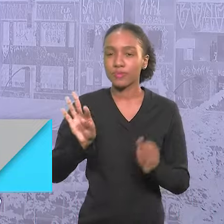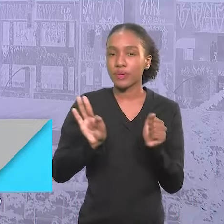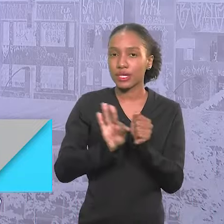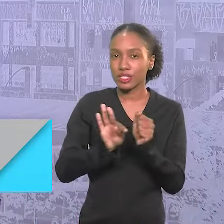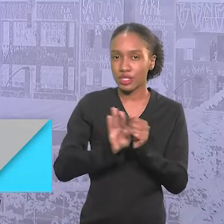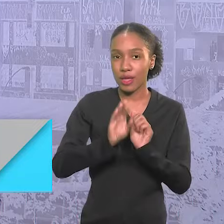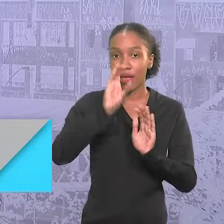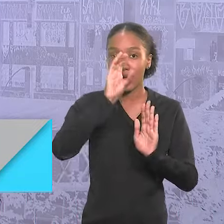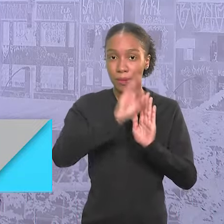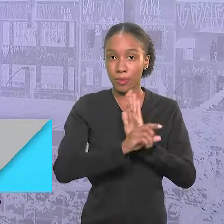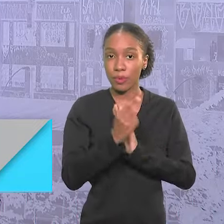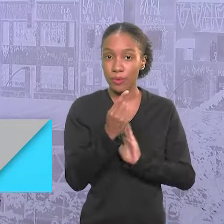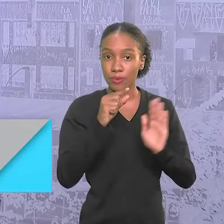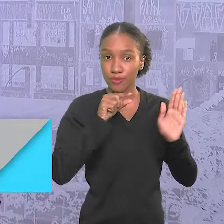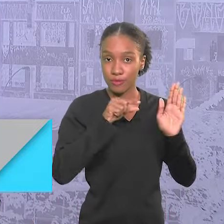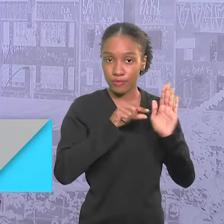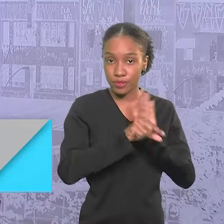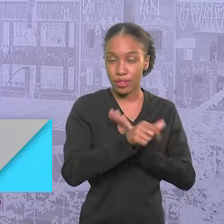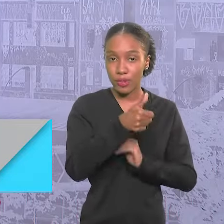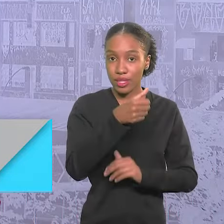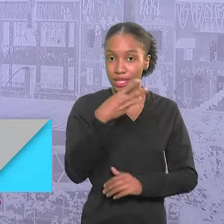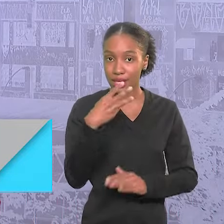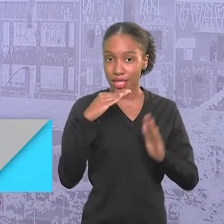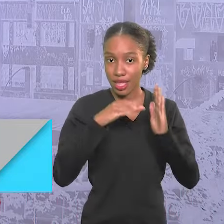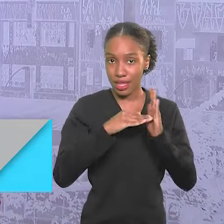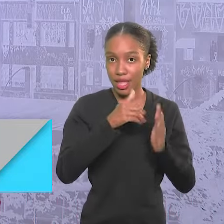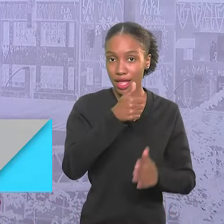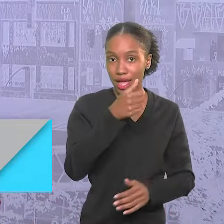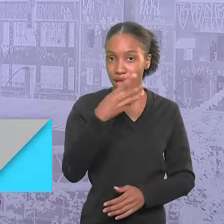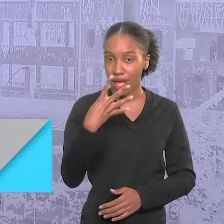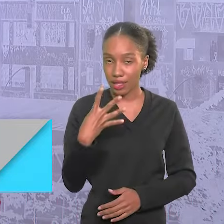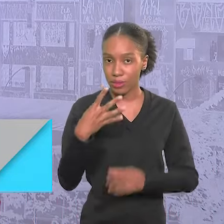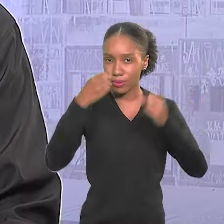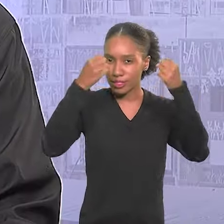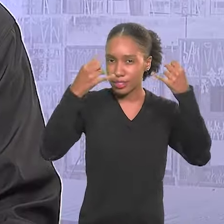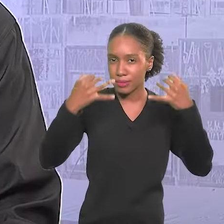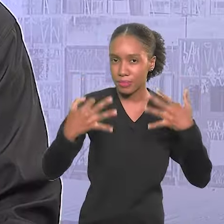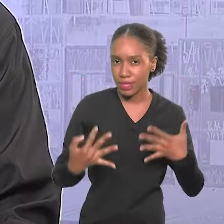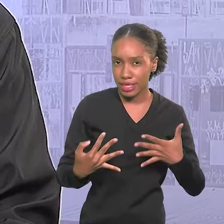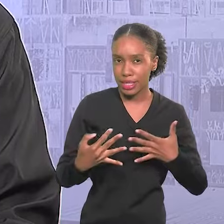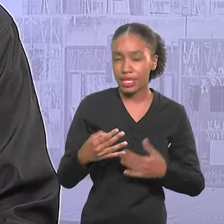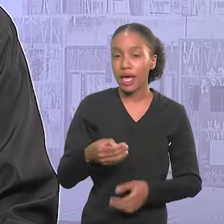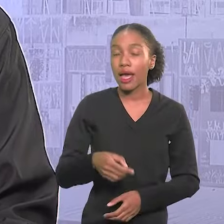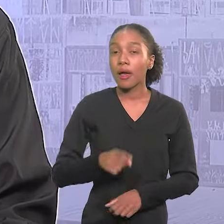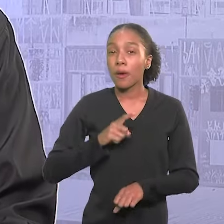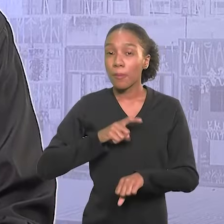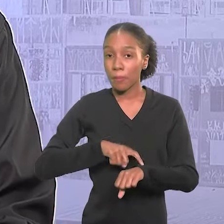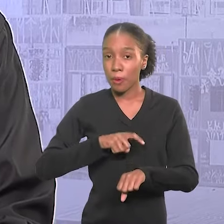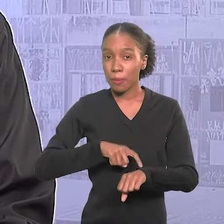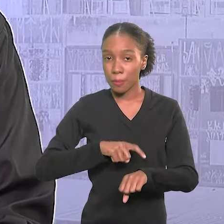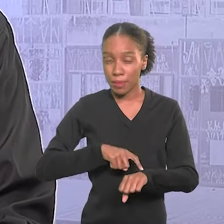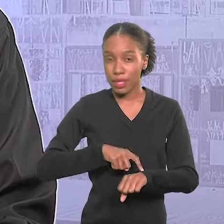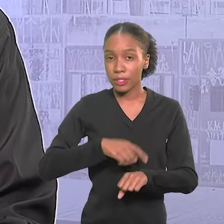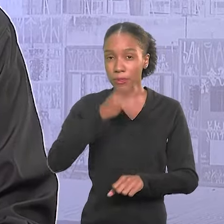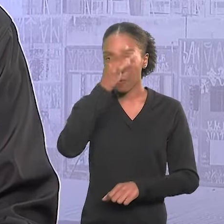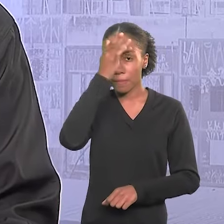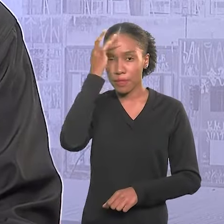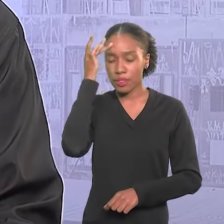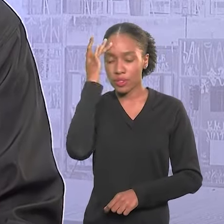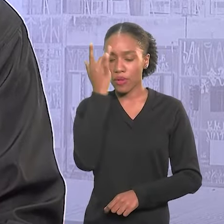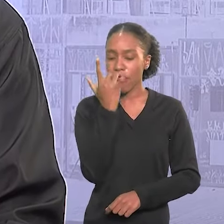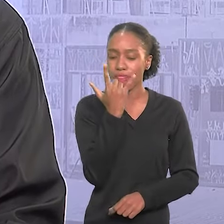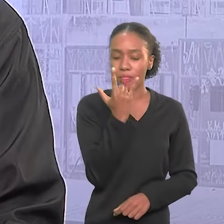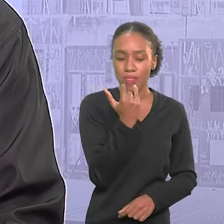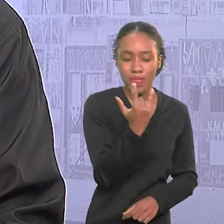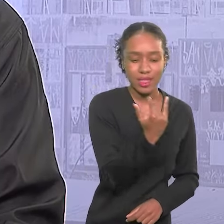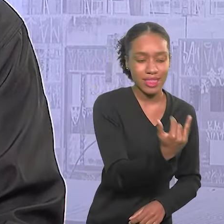Capítulo 1 verso 13 verso 14 que diz assim e quando alguém for tentado